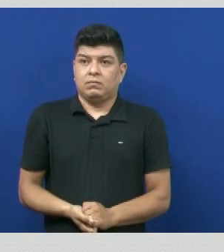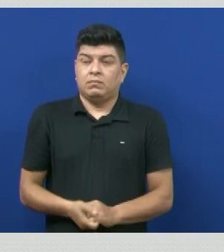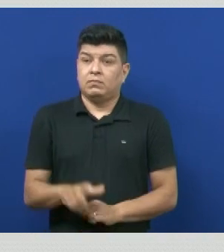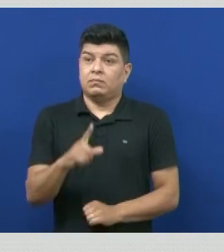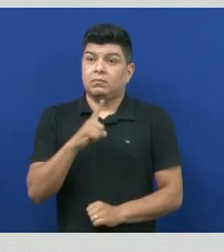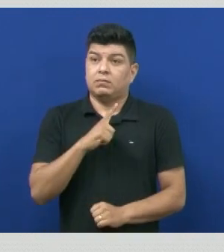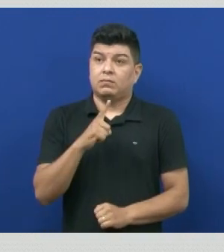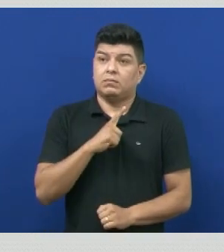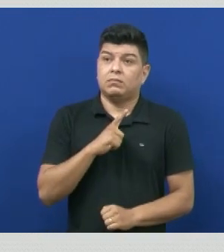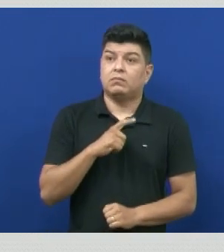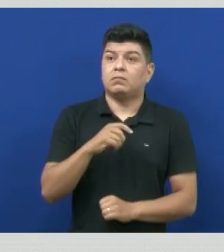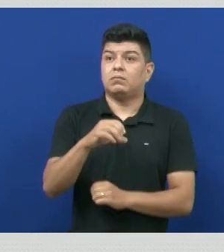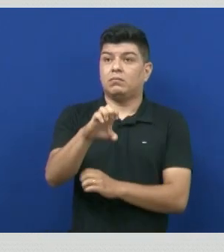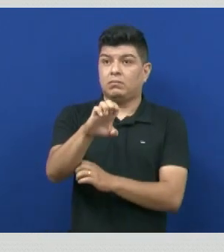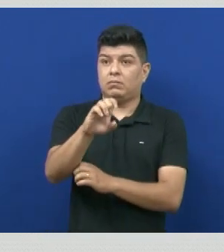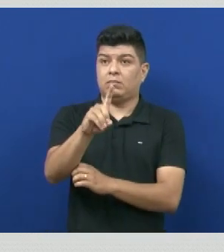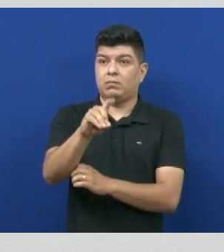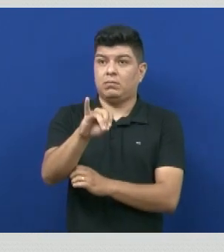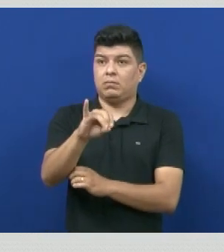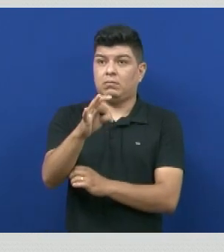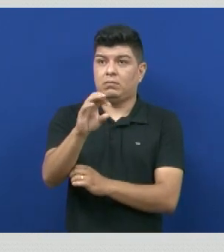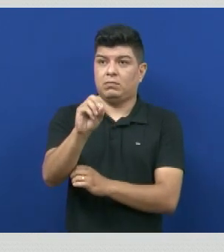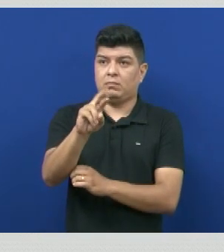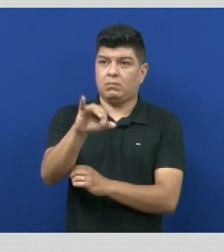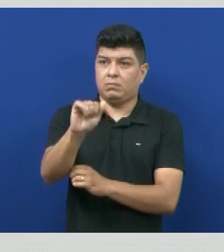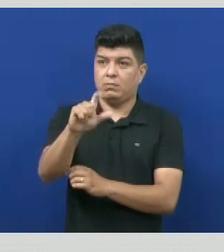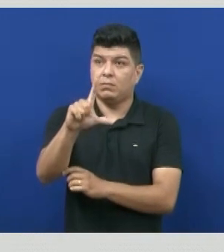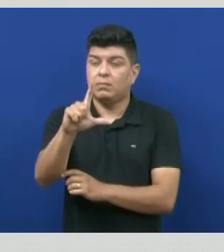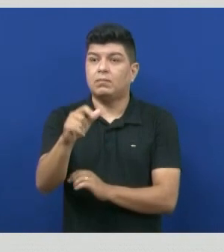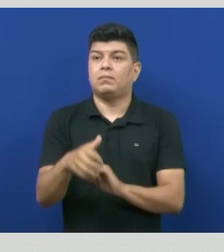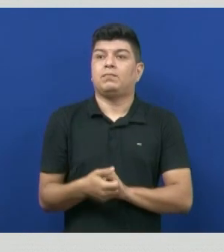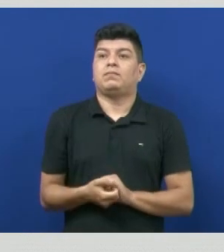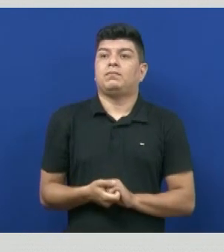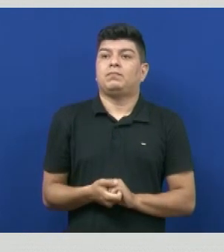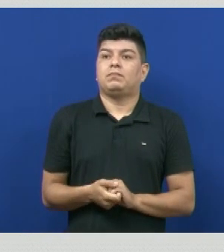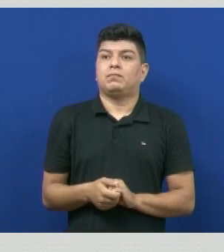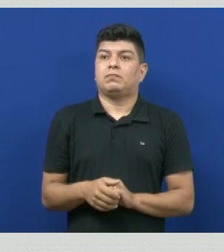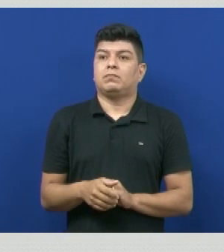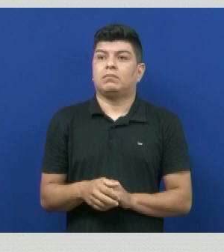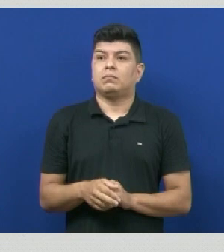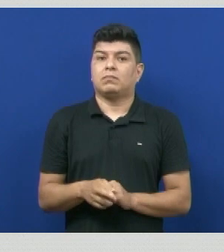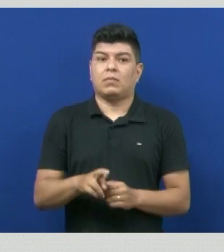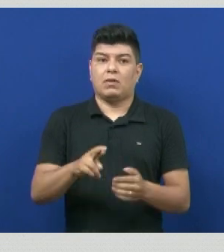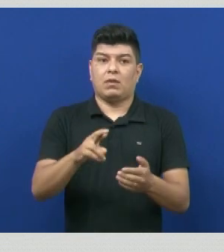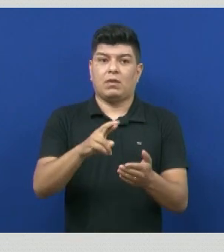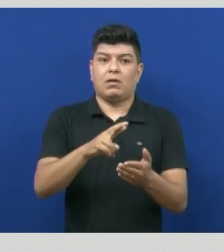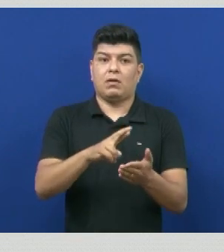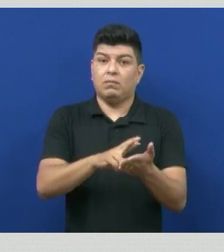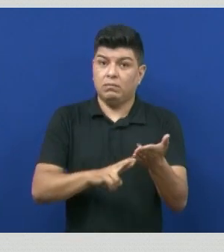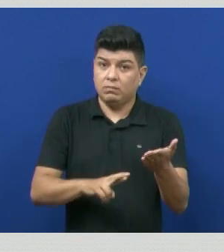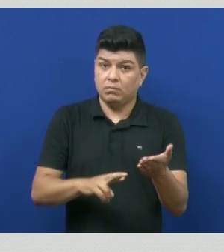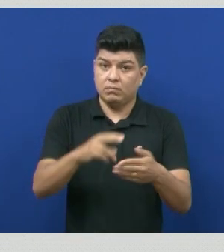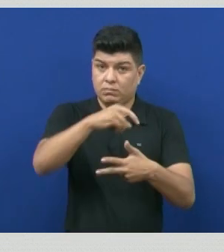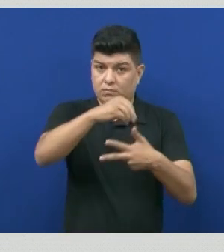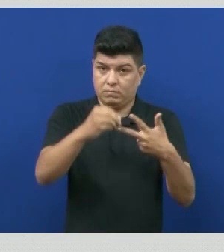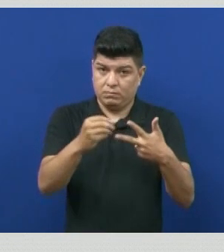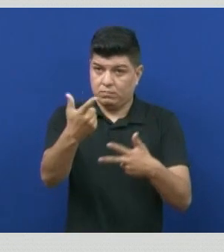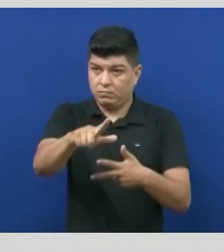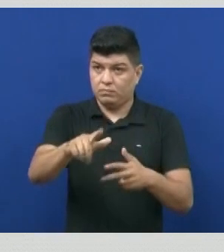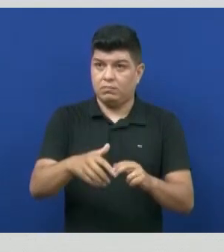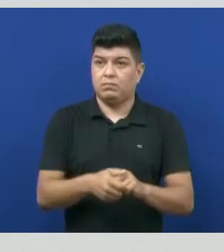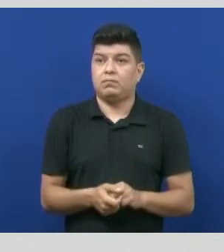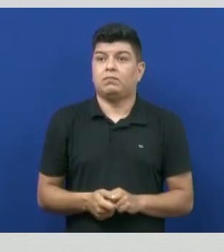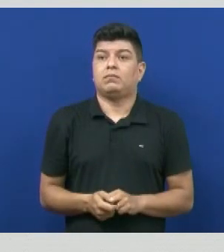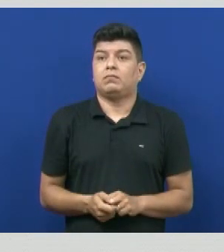Nós temos um editorial, que é um gênero do tipo argumentativo, a redação do Enem aparecendo aí novamente,